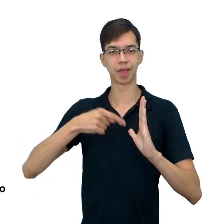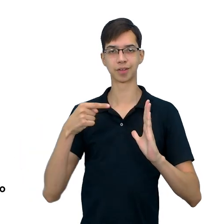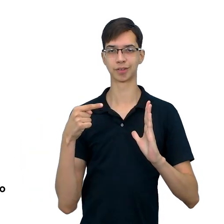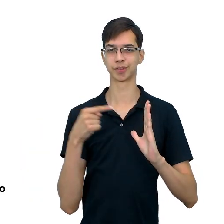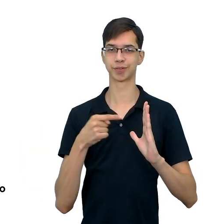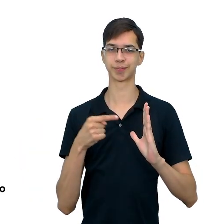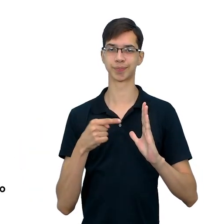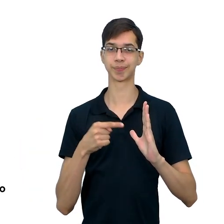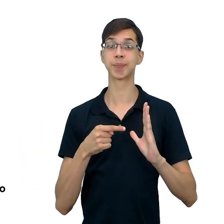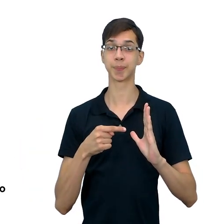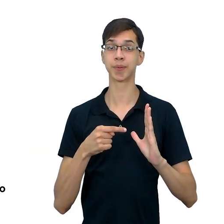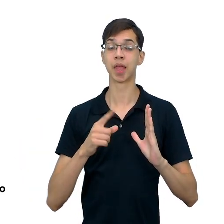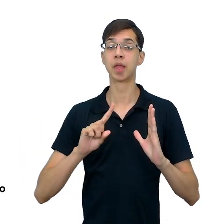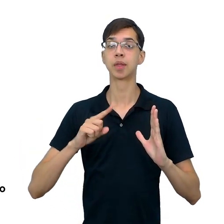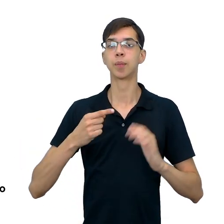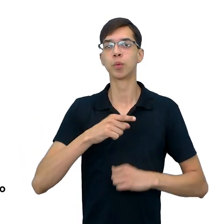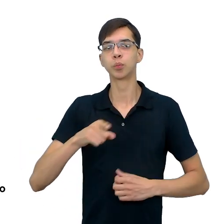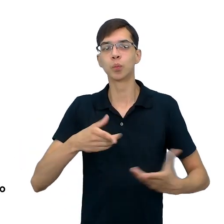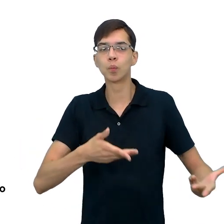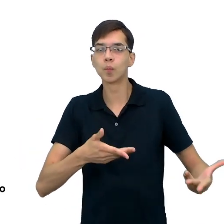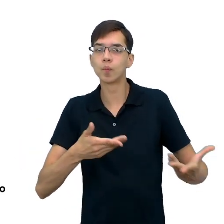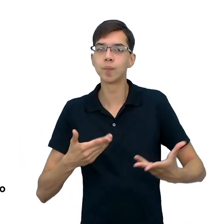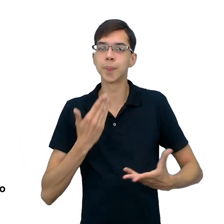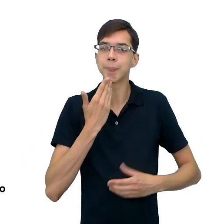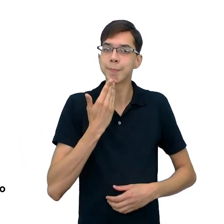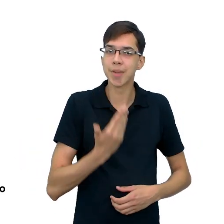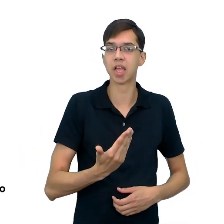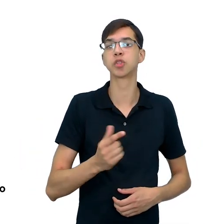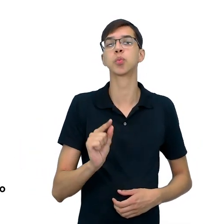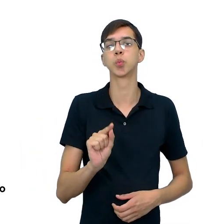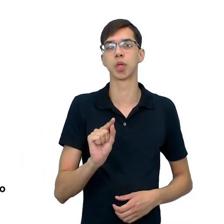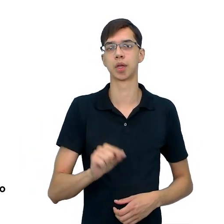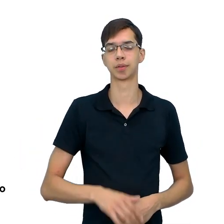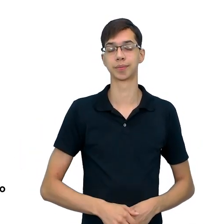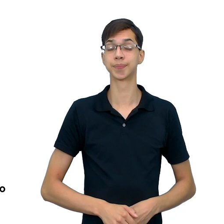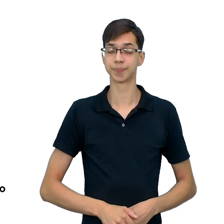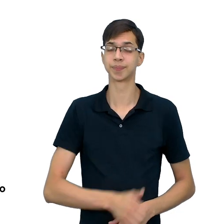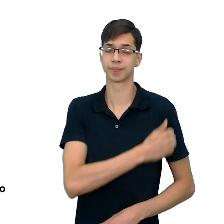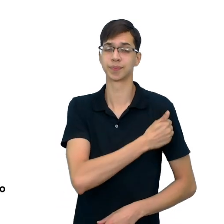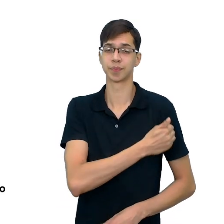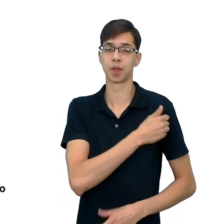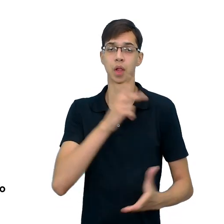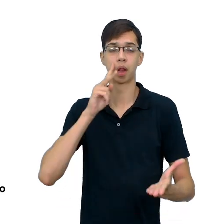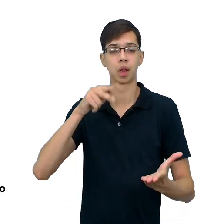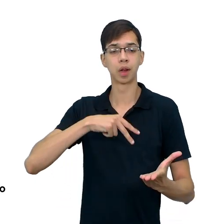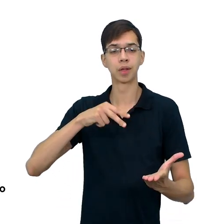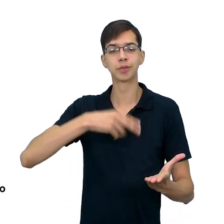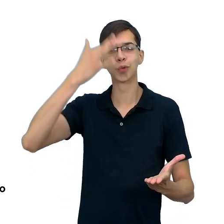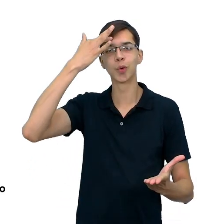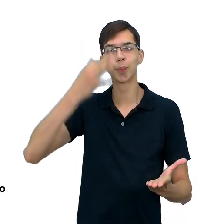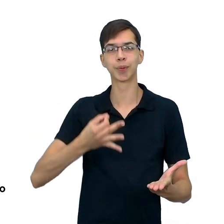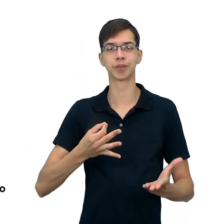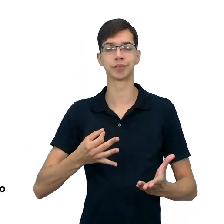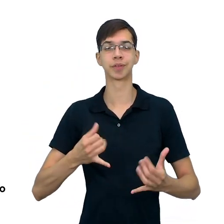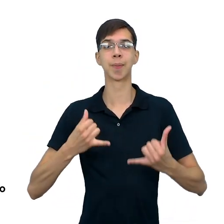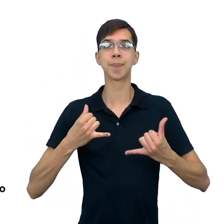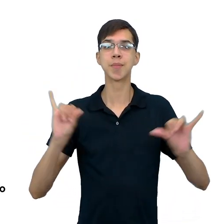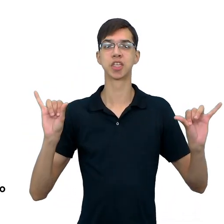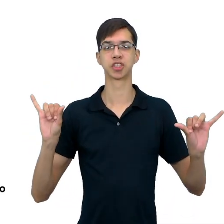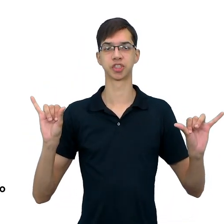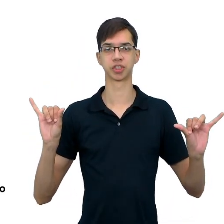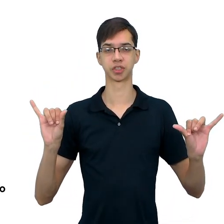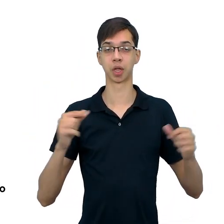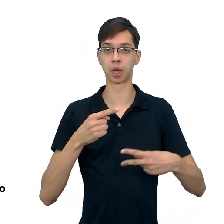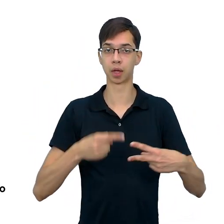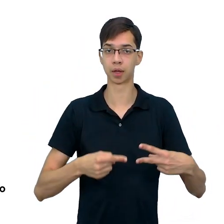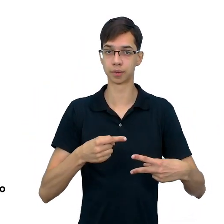discutir acerca das diferentes construções de sentido de cada uma dessas manchetes, né? No item 5